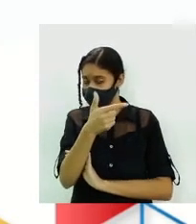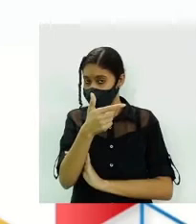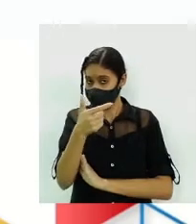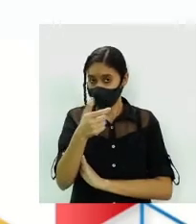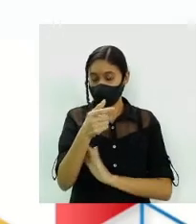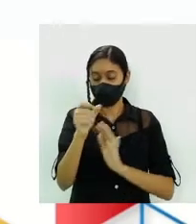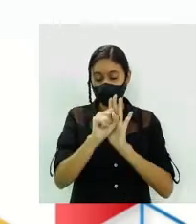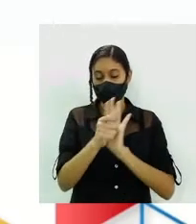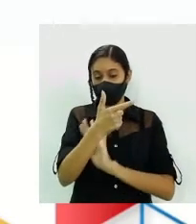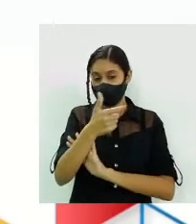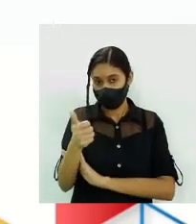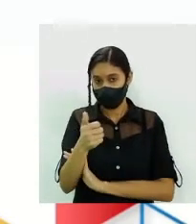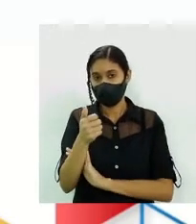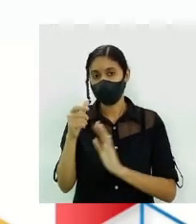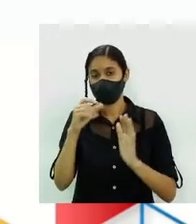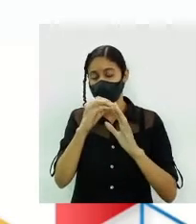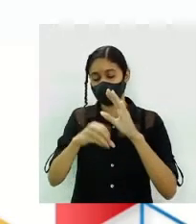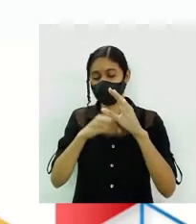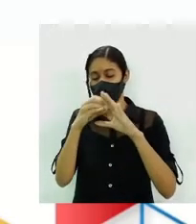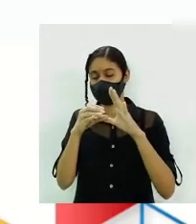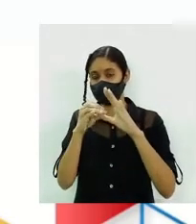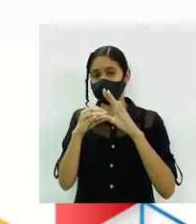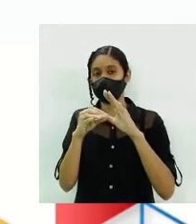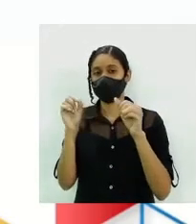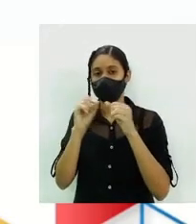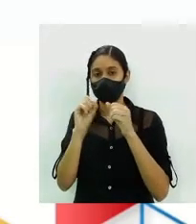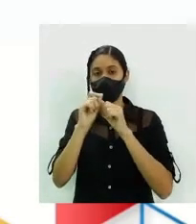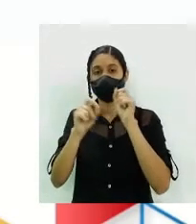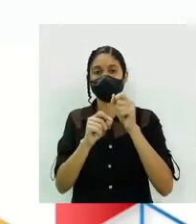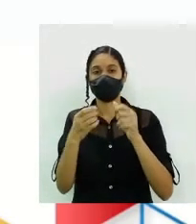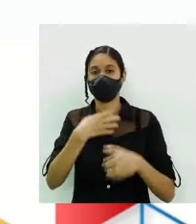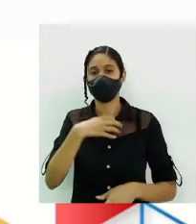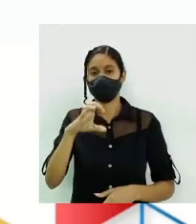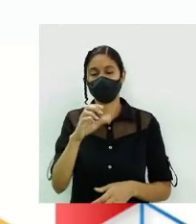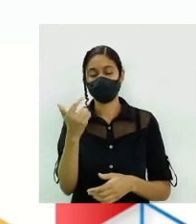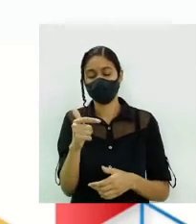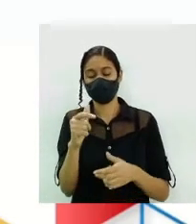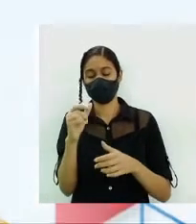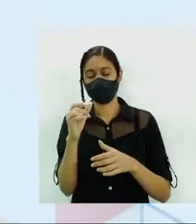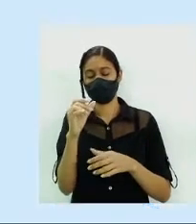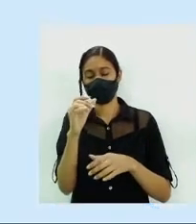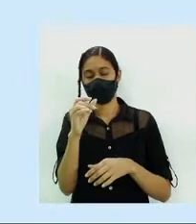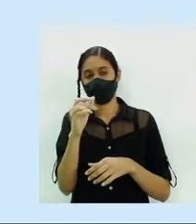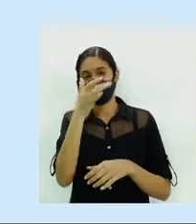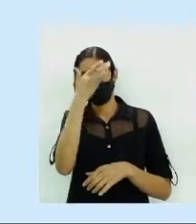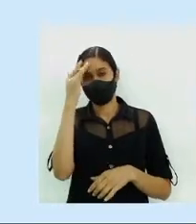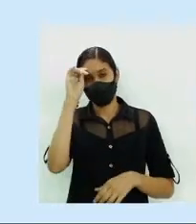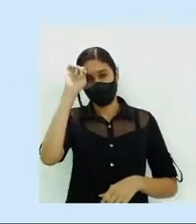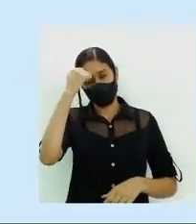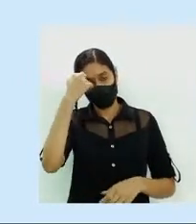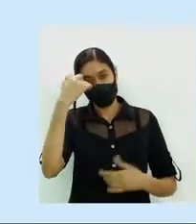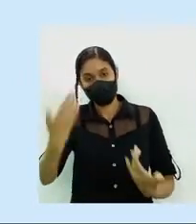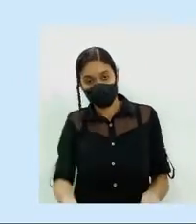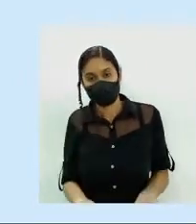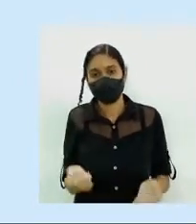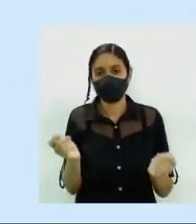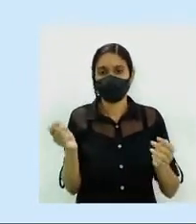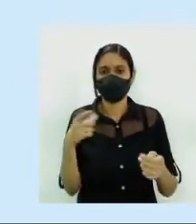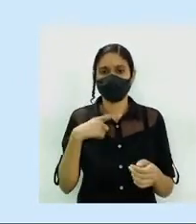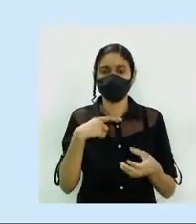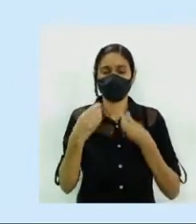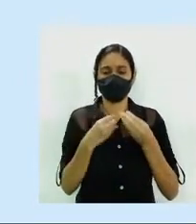fez Bahia sem pretos. Bem, gente, eu acho que deu para entender um pouco o